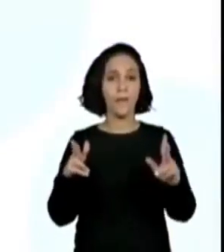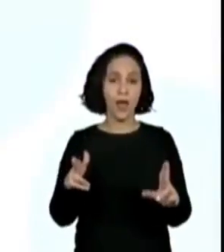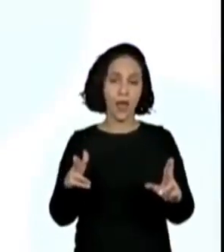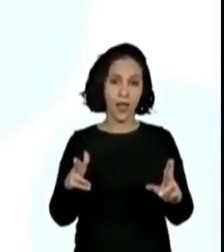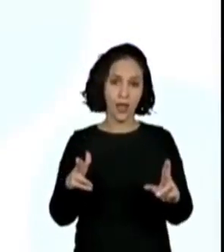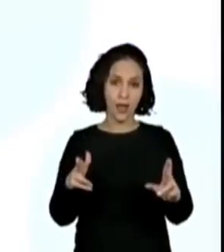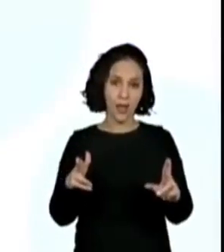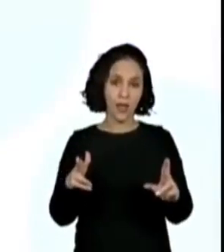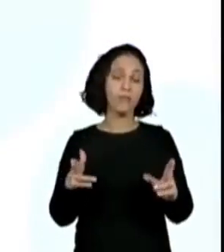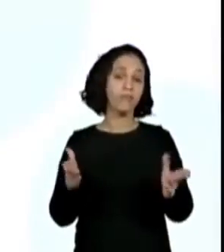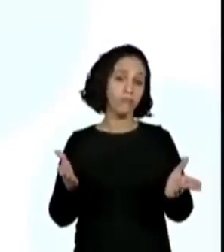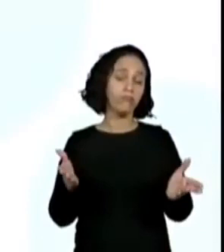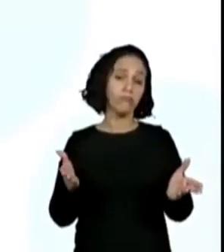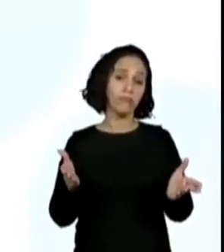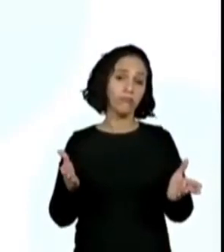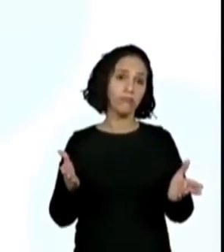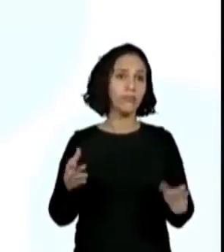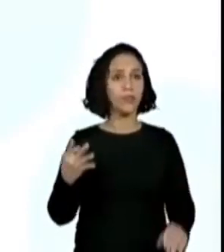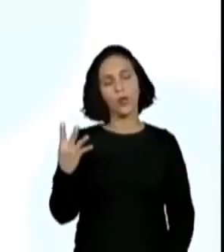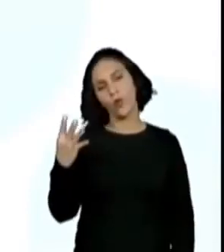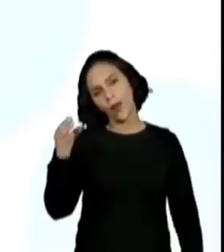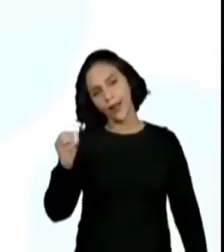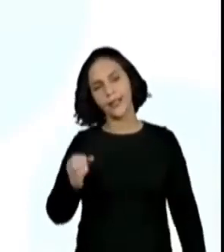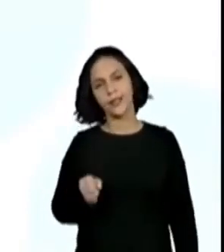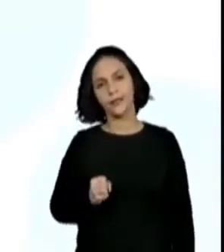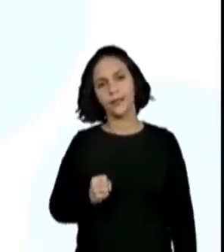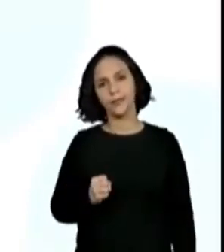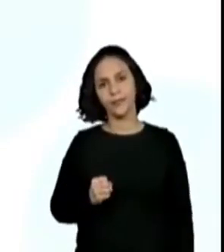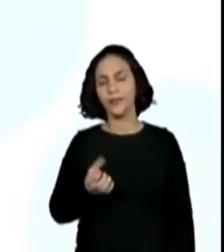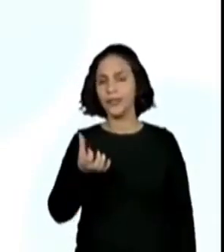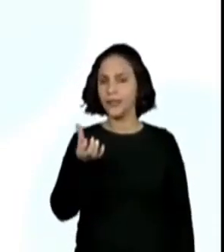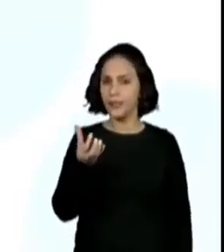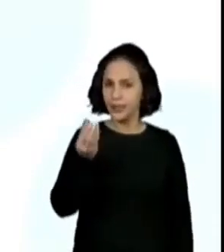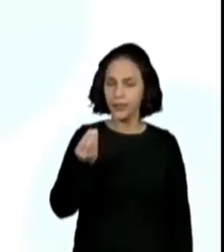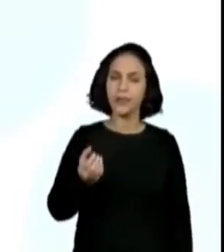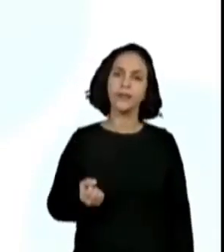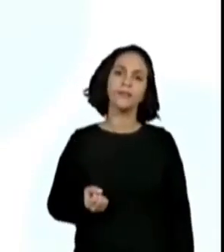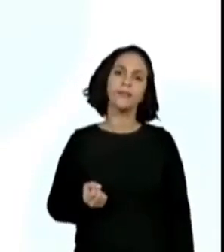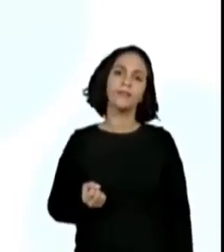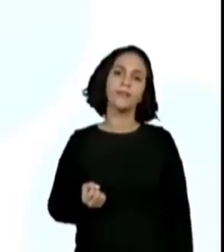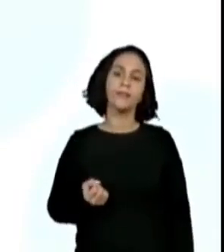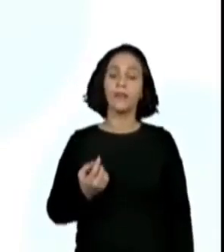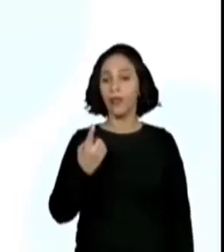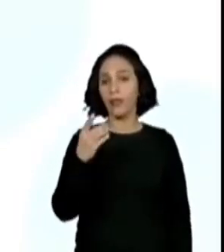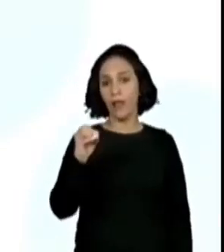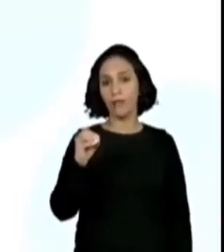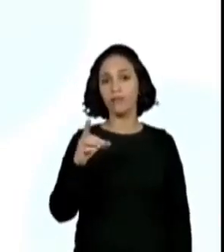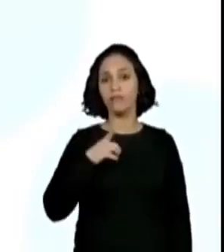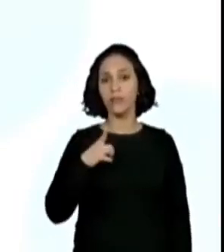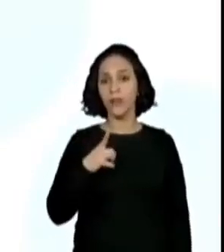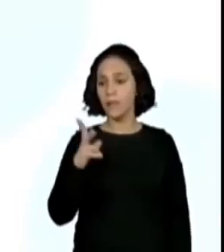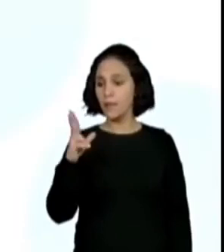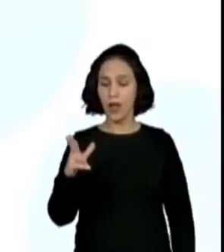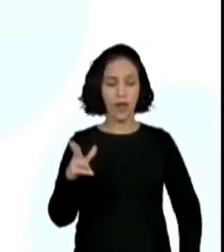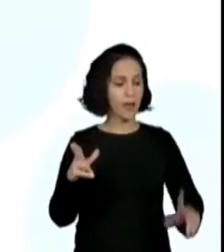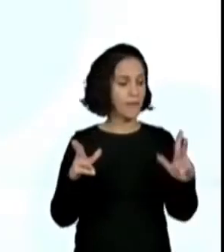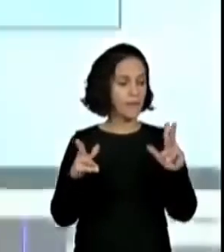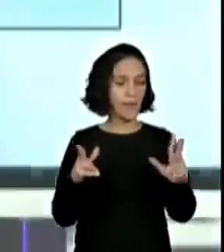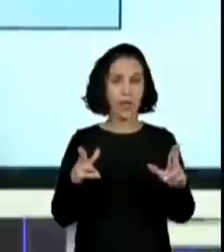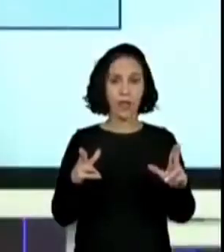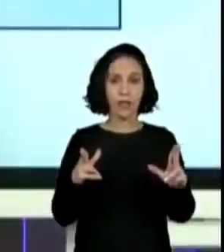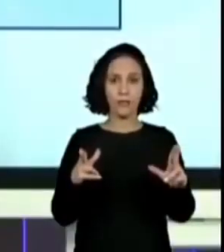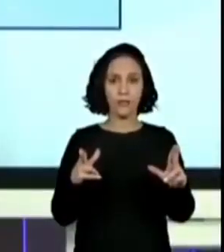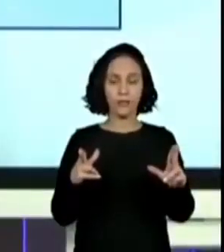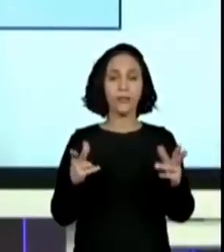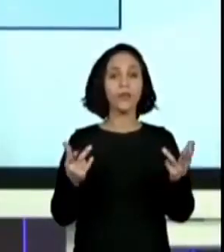sentenças professora eu tenho o número 40 eu tenho o número 60 e eu tenho o número 10 Então as sentenças